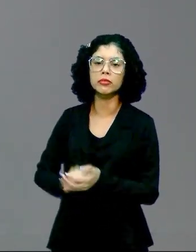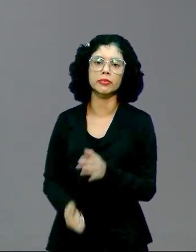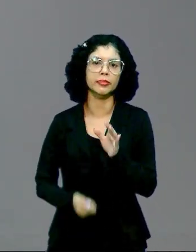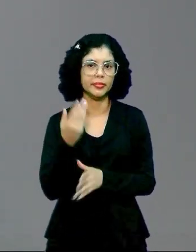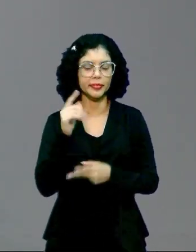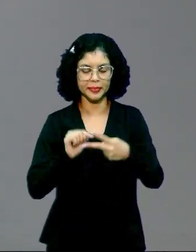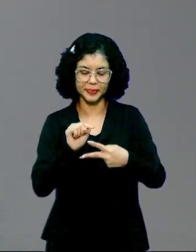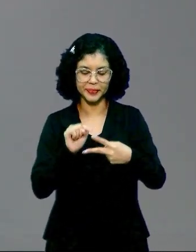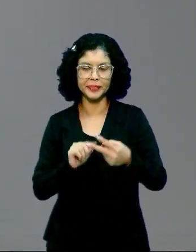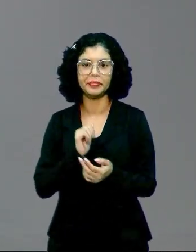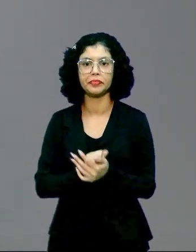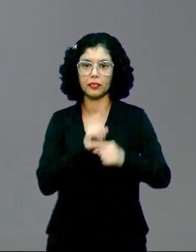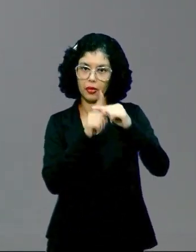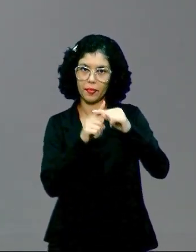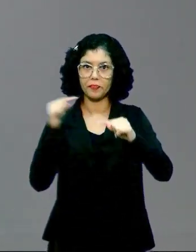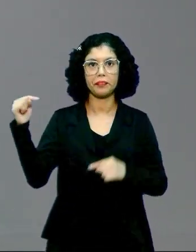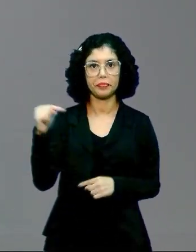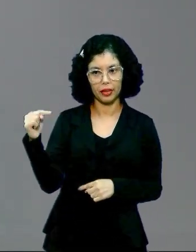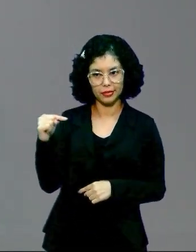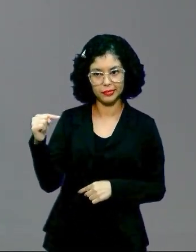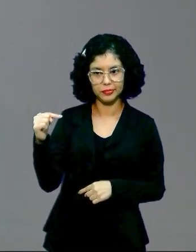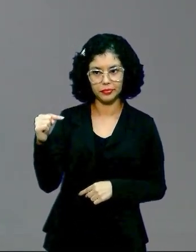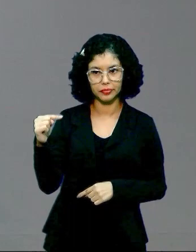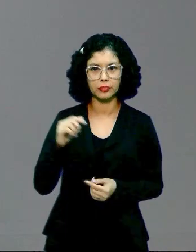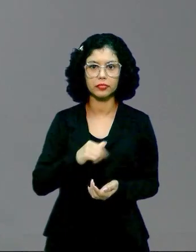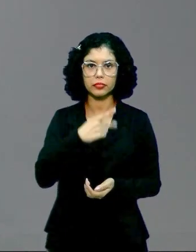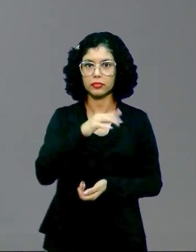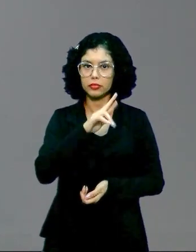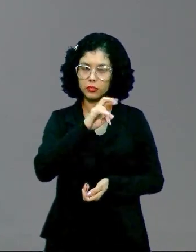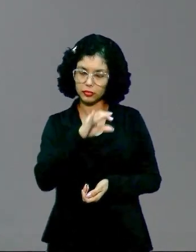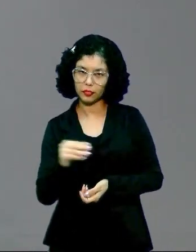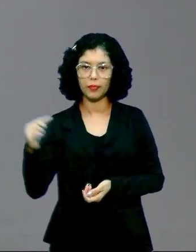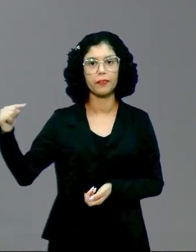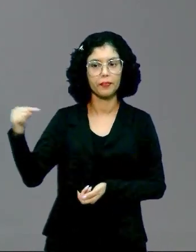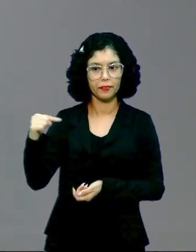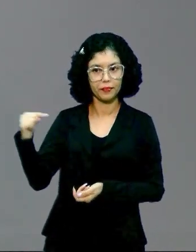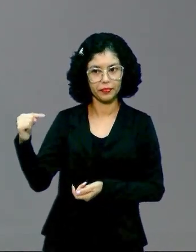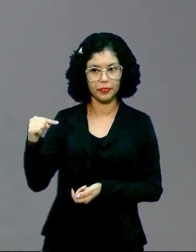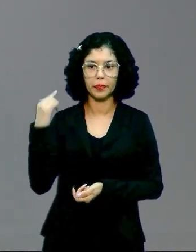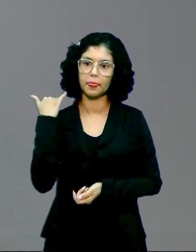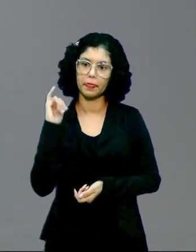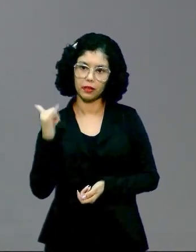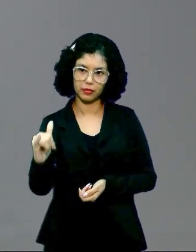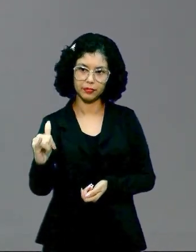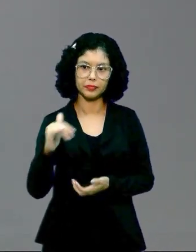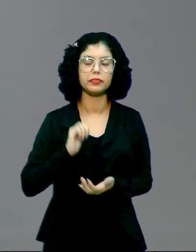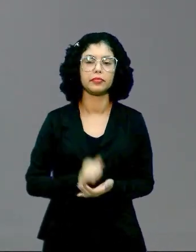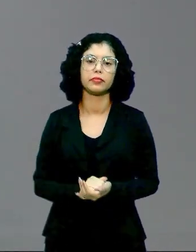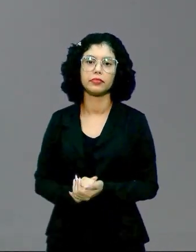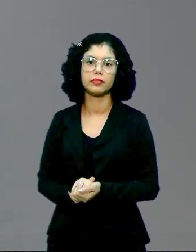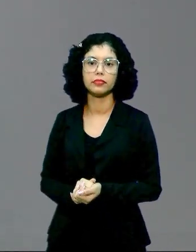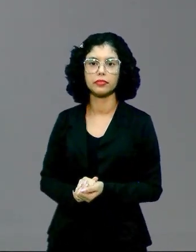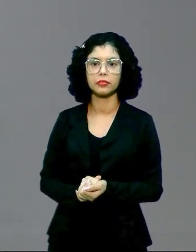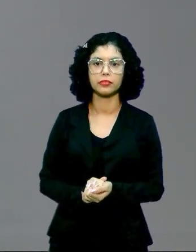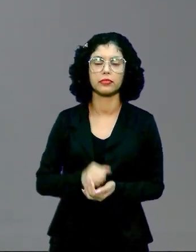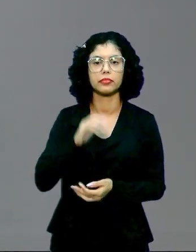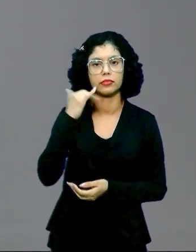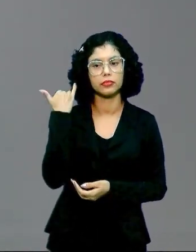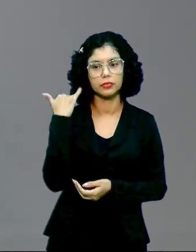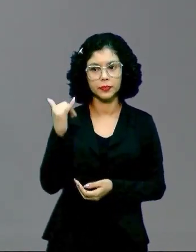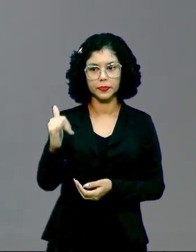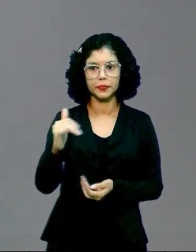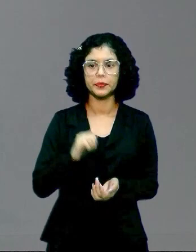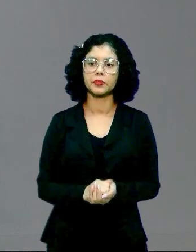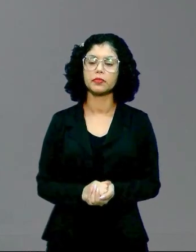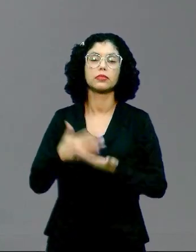de duas cargas. Cargas positivas, que nós chamamos de prótons, e cargas elétricas negativas, que nós chamamos de elétrons. Então,